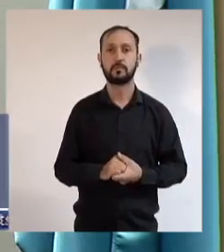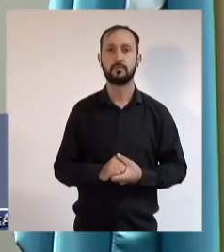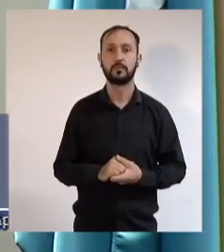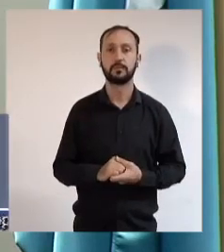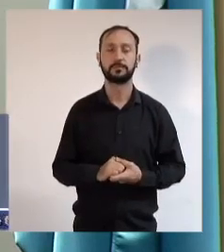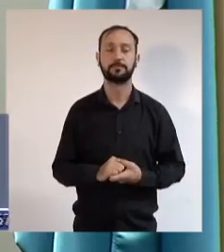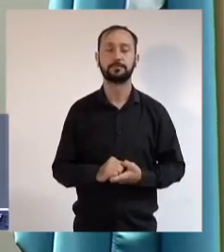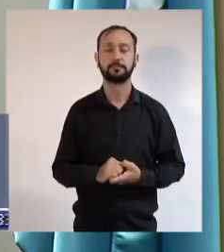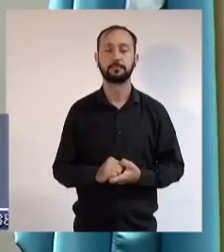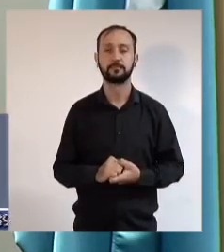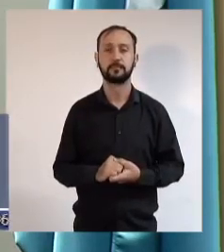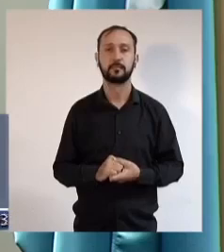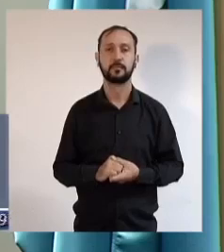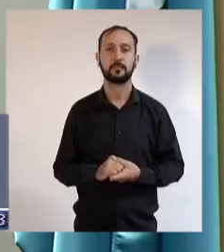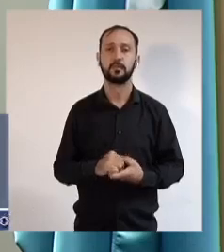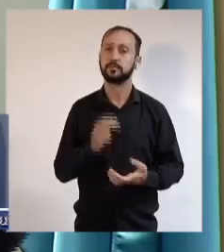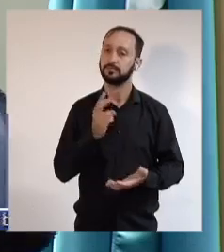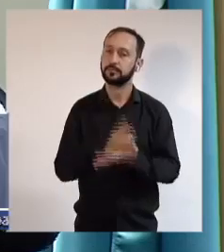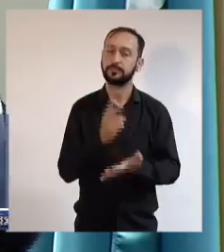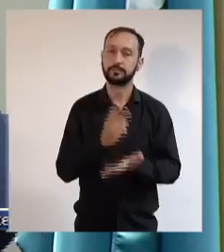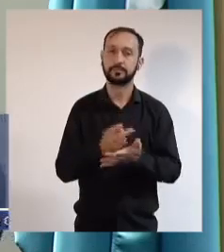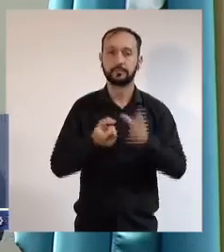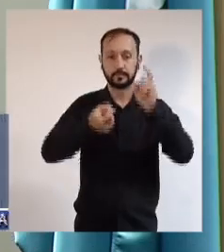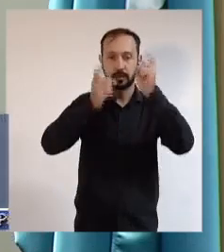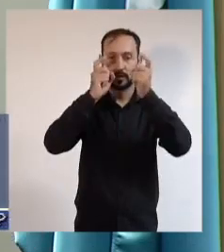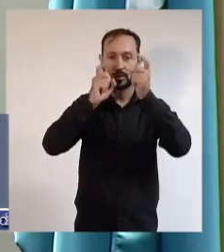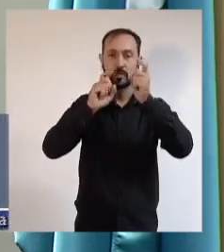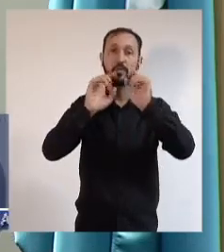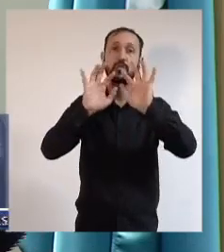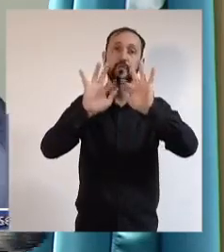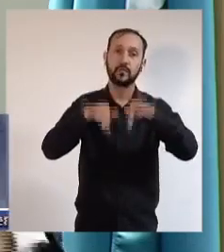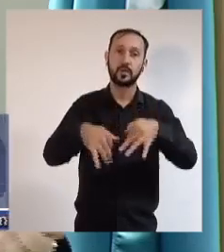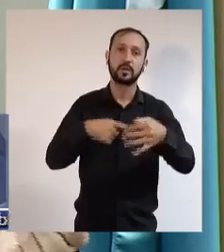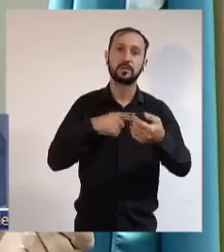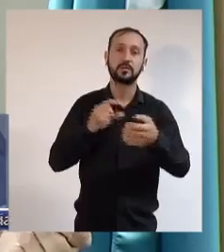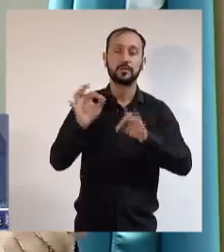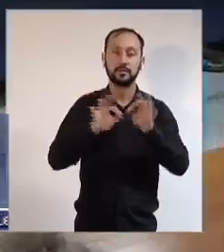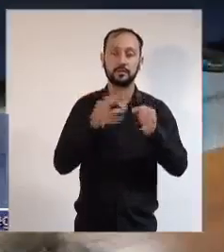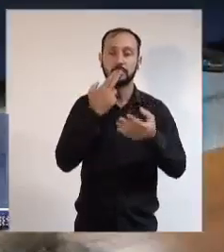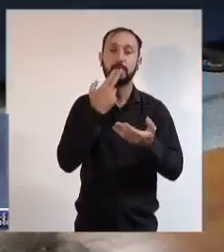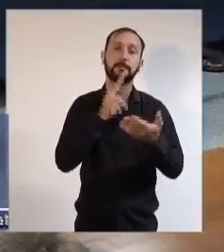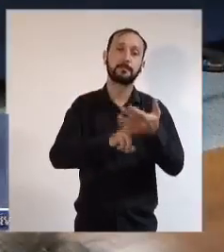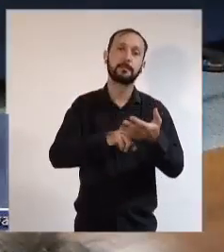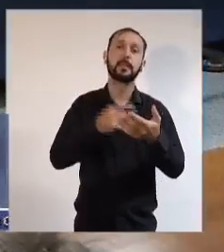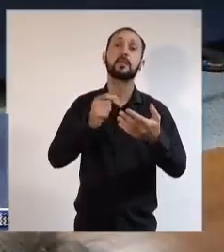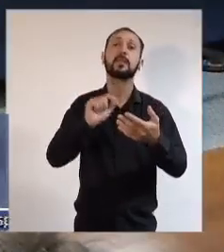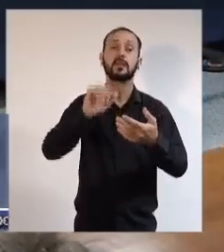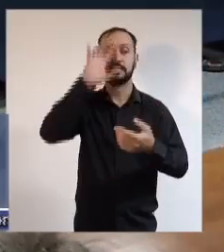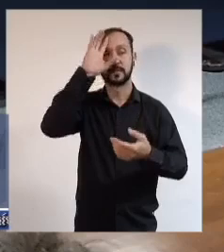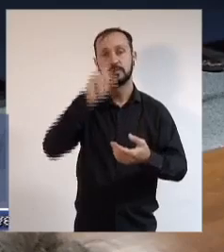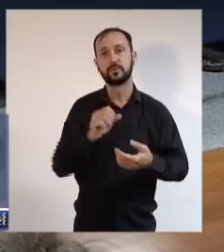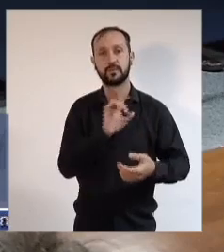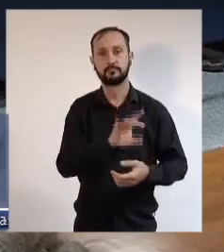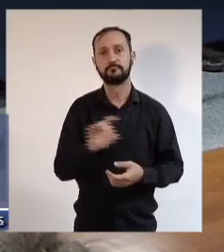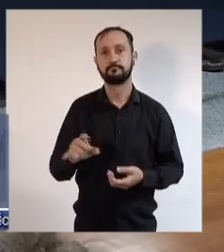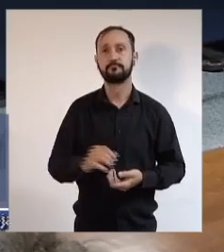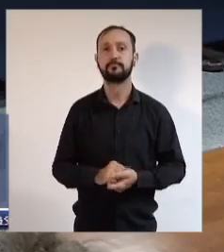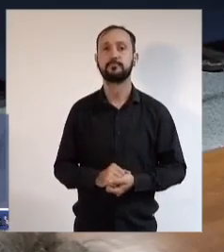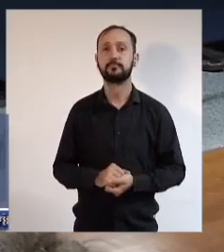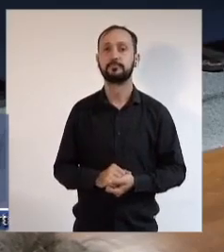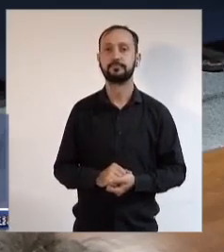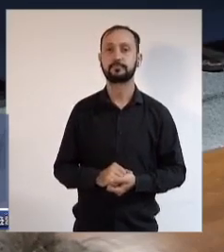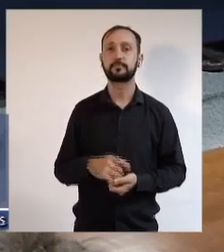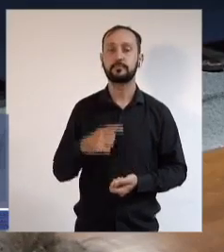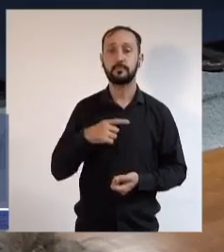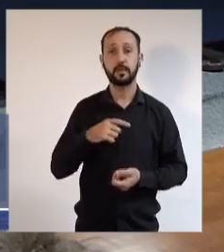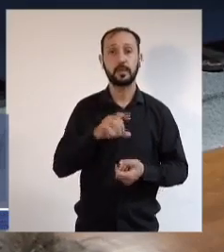todo final da reunião nós vamos fazer a aprovação dos encaminhamentos e aí os encaminhamentos então